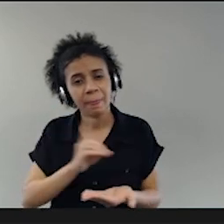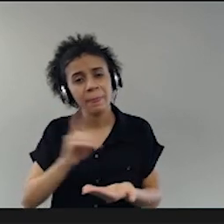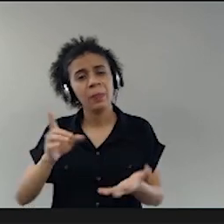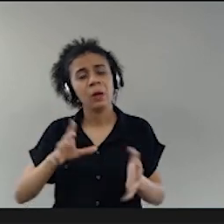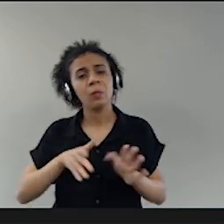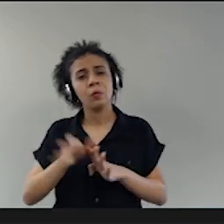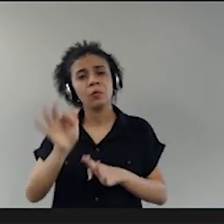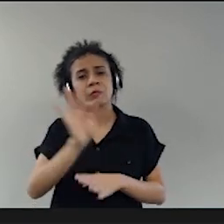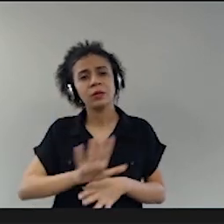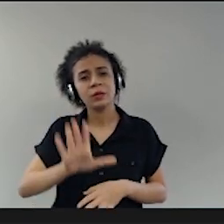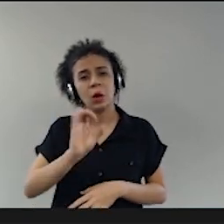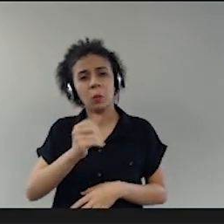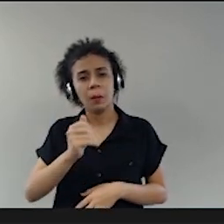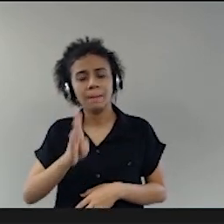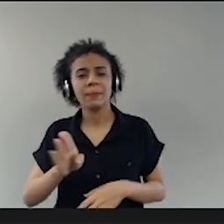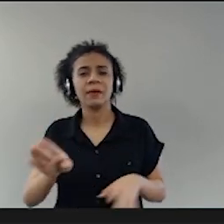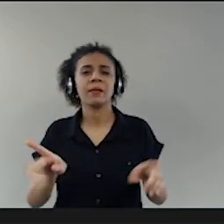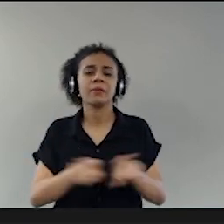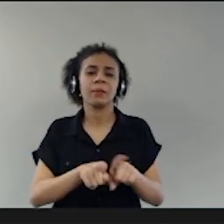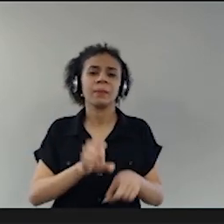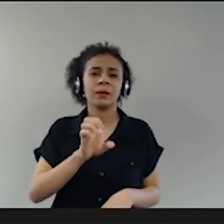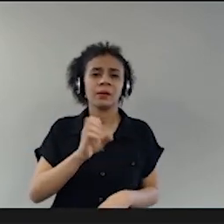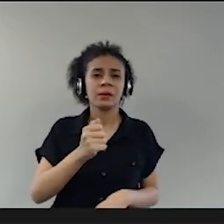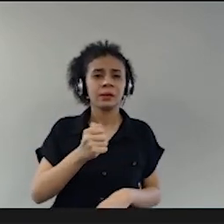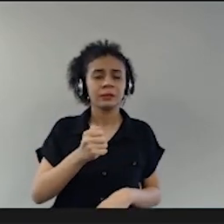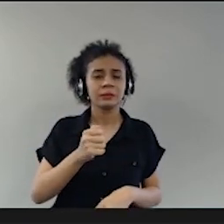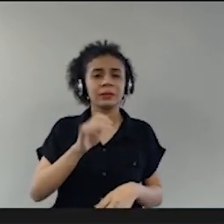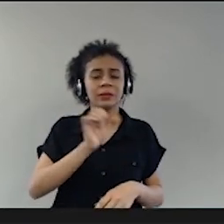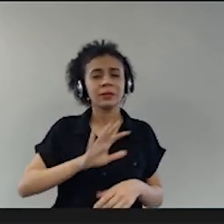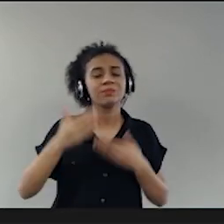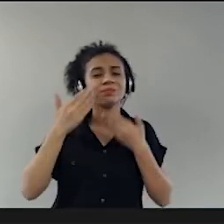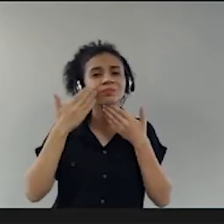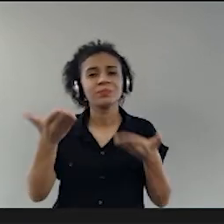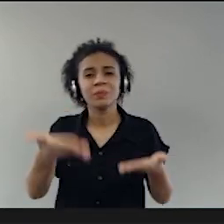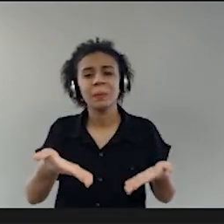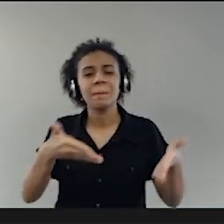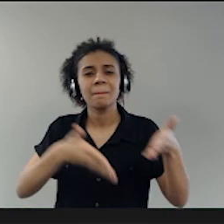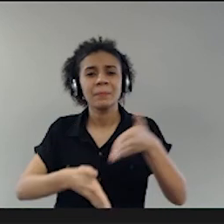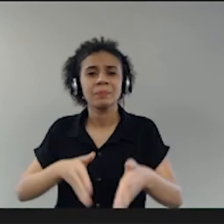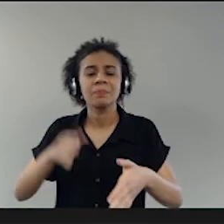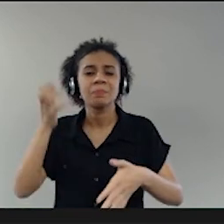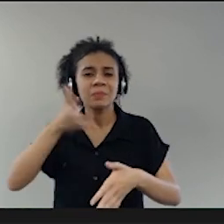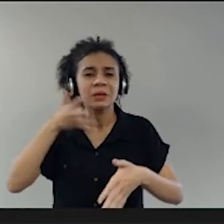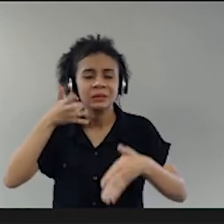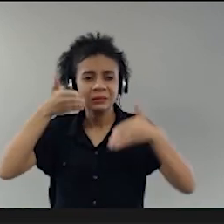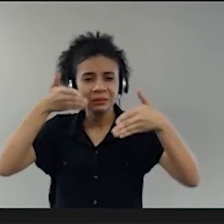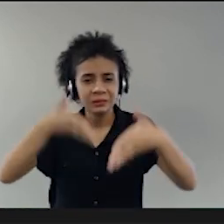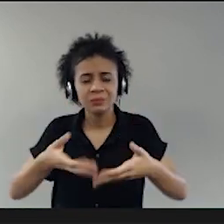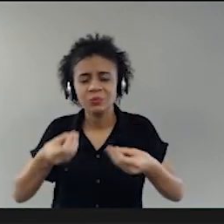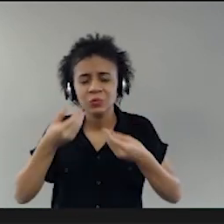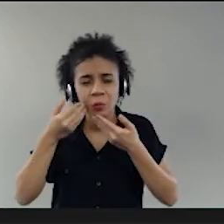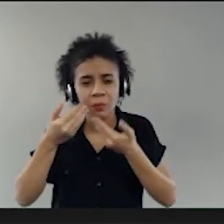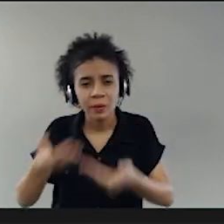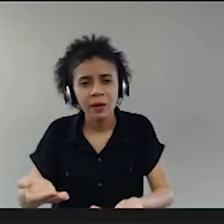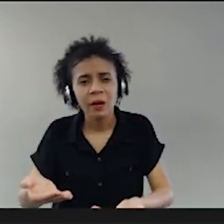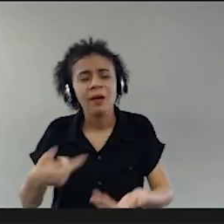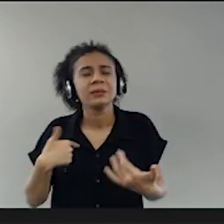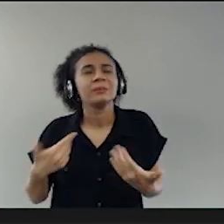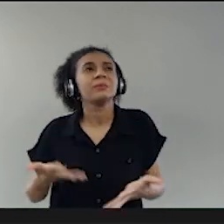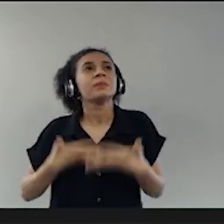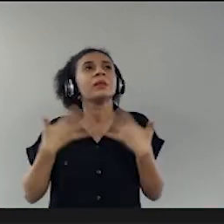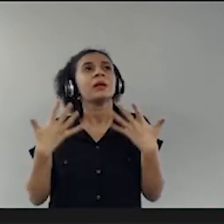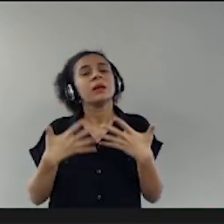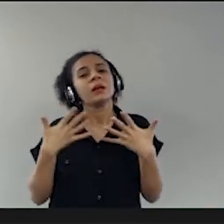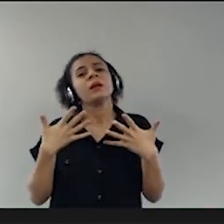Conselho Federal da OAB e da ESA Nacional, a participação de todos os palestrantes desse painel, dizer que para nós é uma